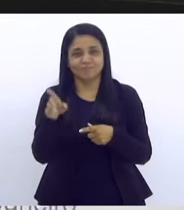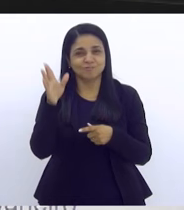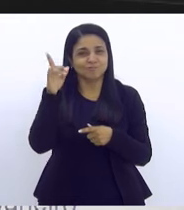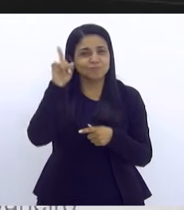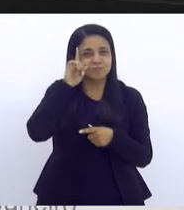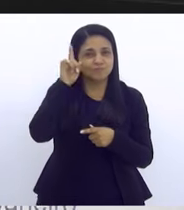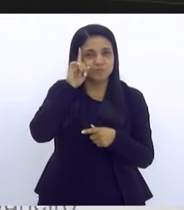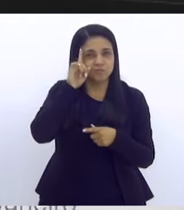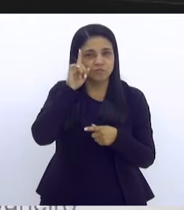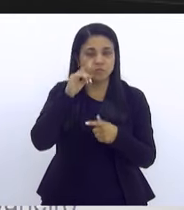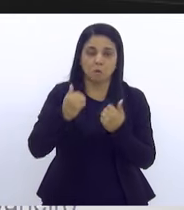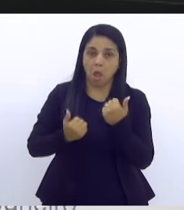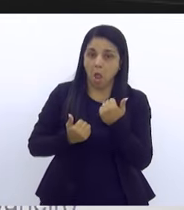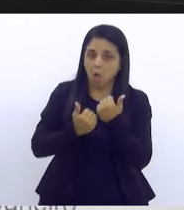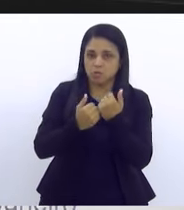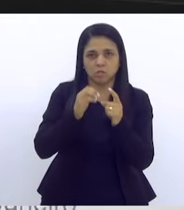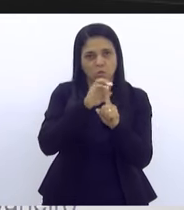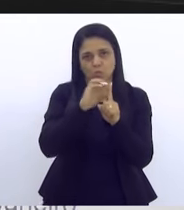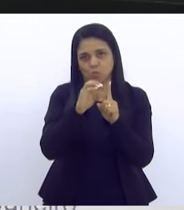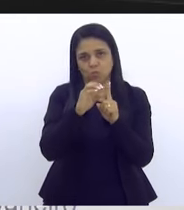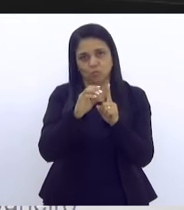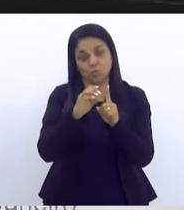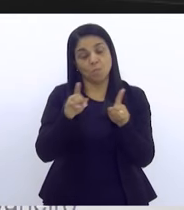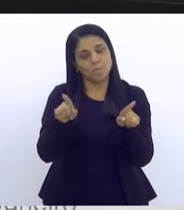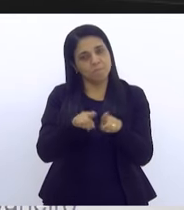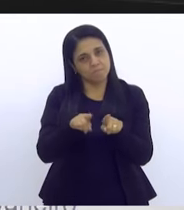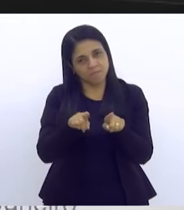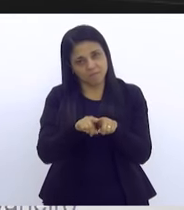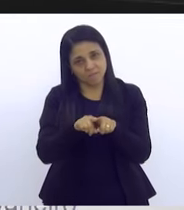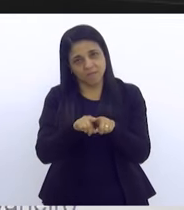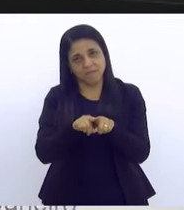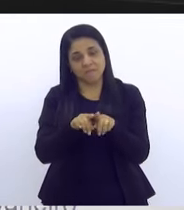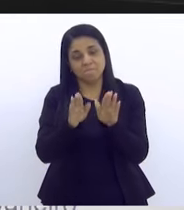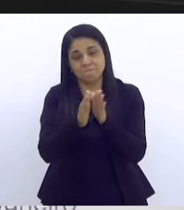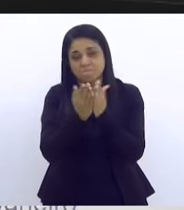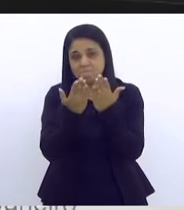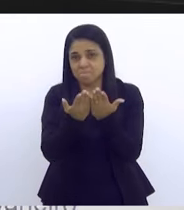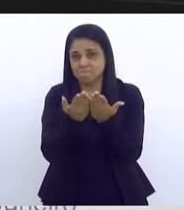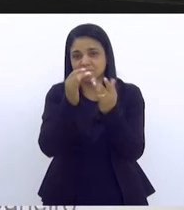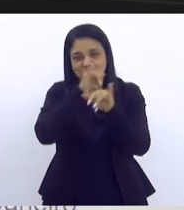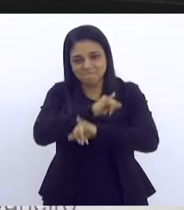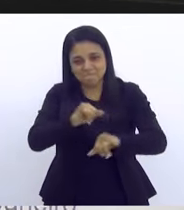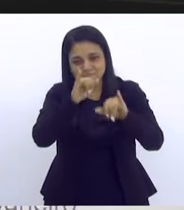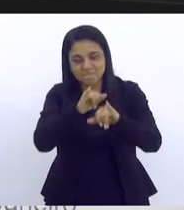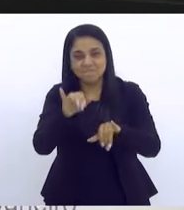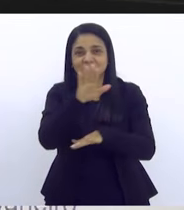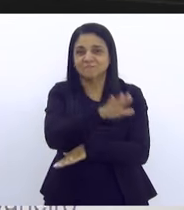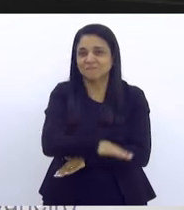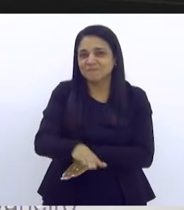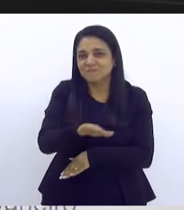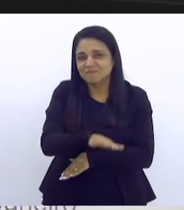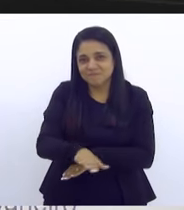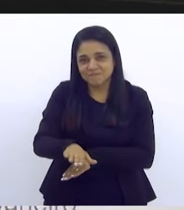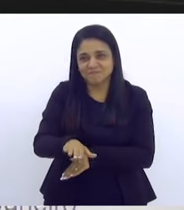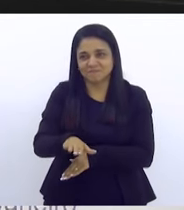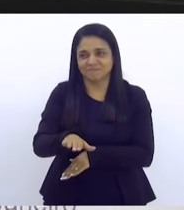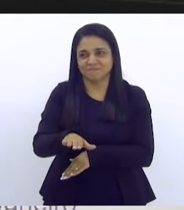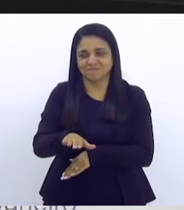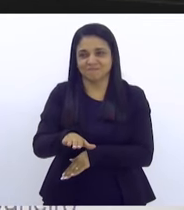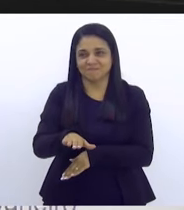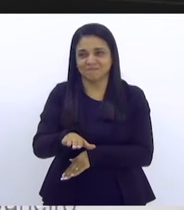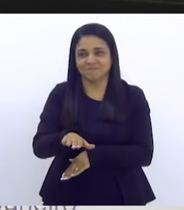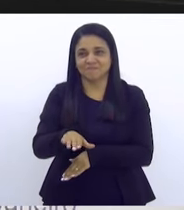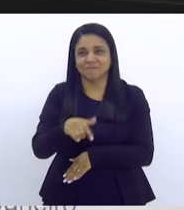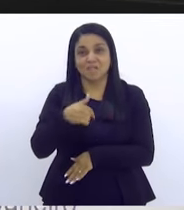o culto da igreja, mas para pregar a palavra aos pequeninos. Então, eu quero